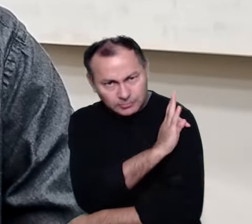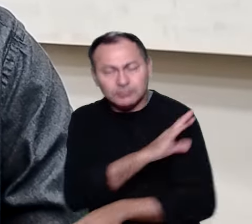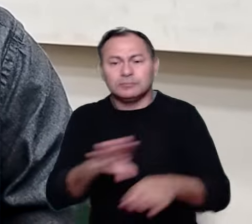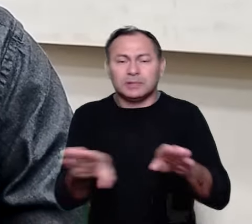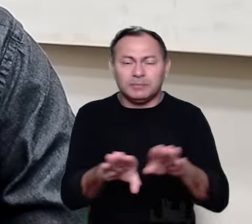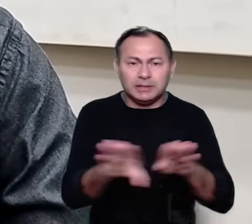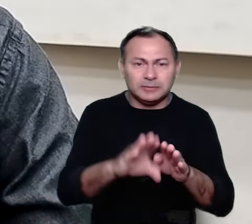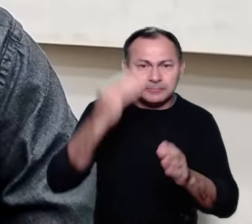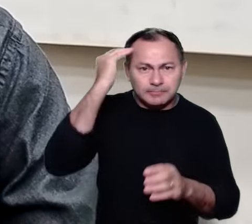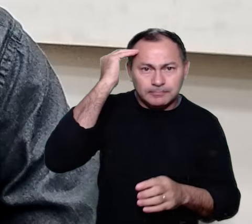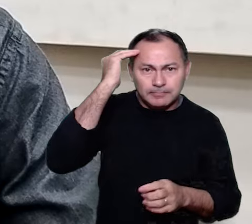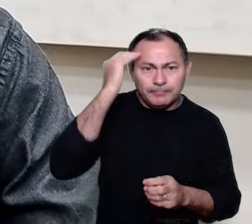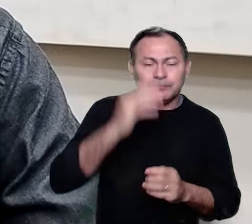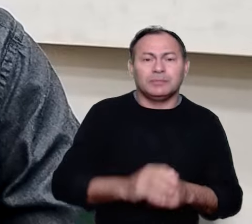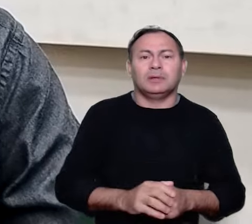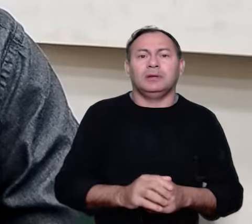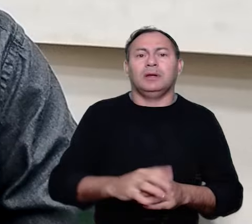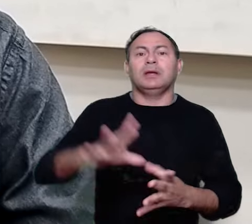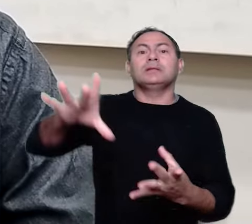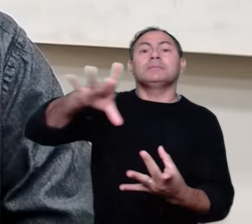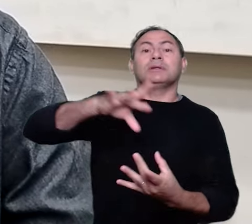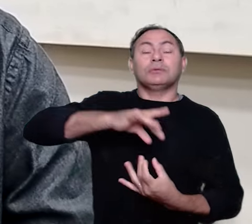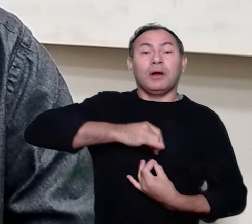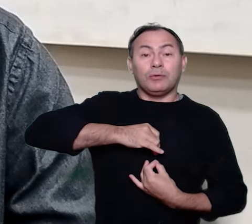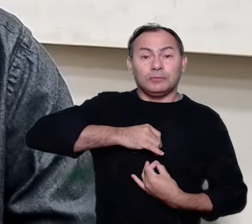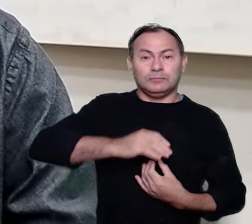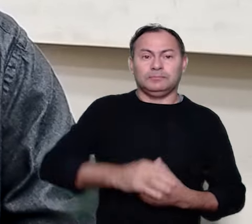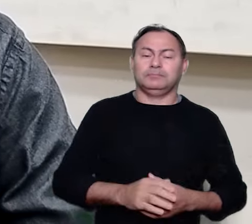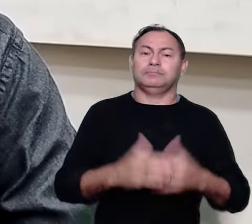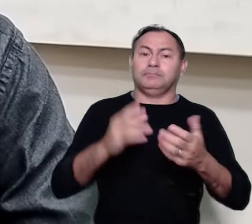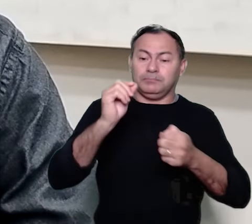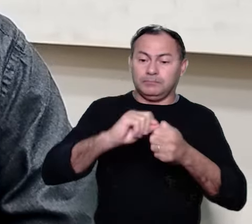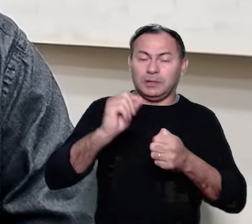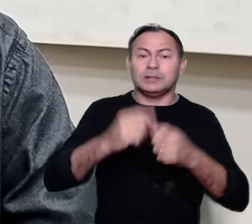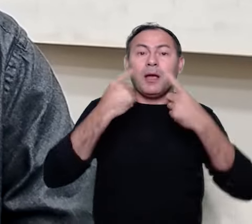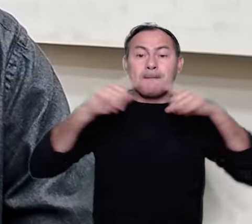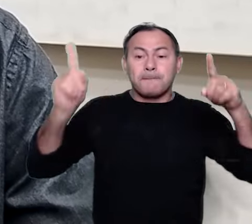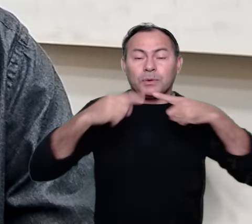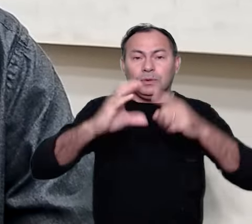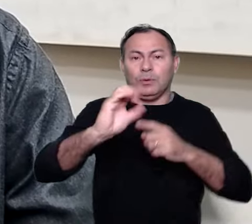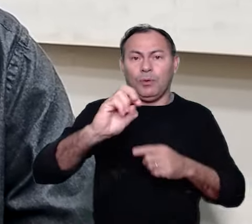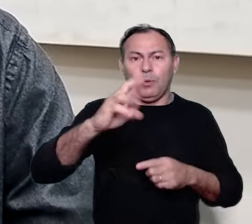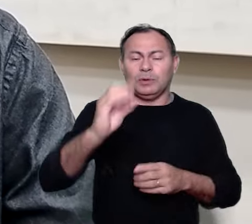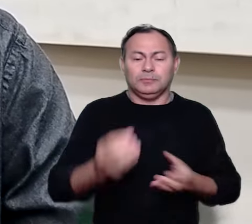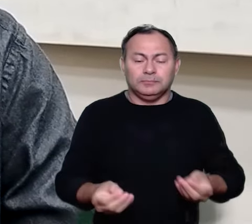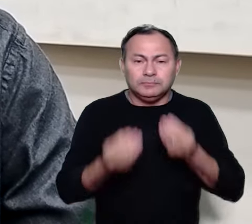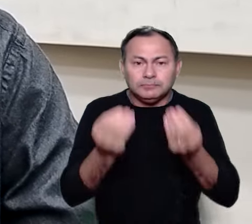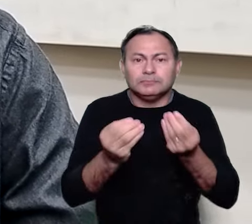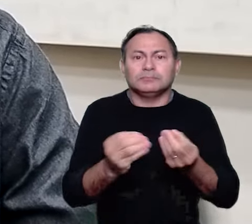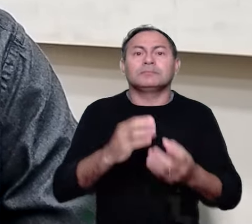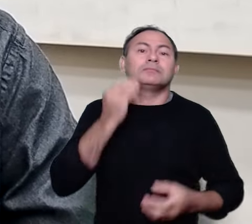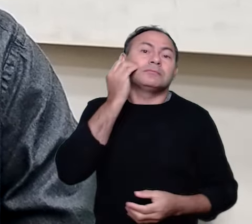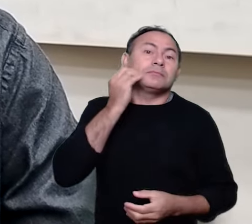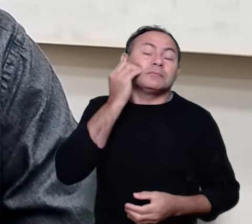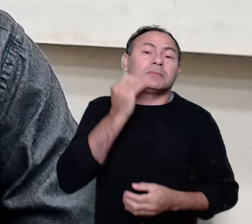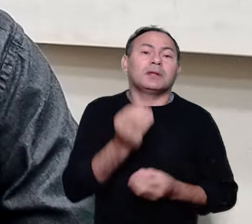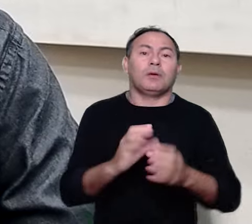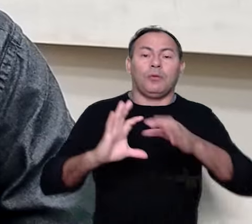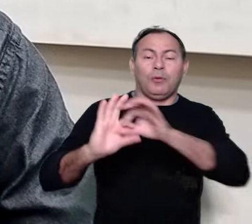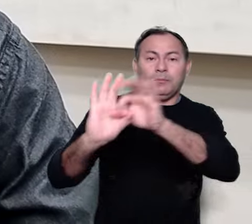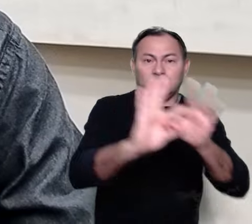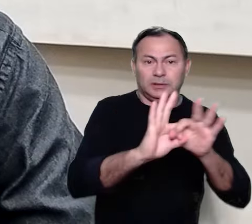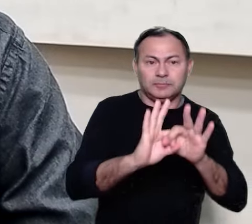do ponto de vista técnico quanto do ponto de vista espiritual, pois fazer música em coro